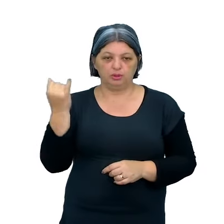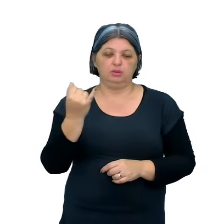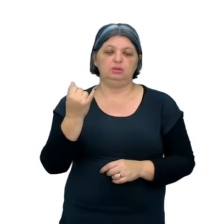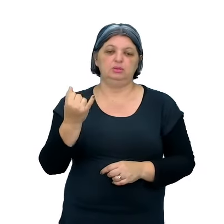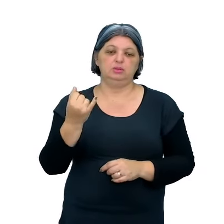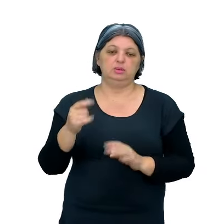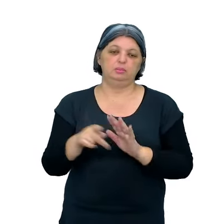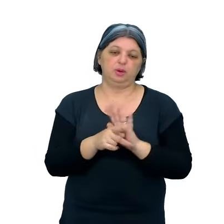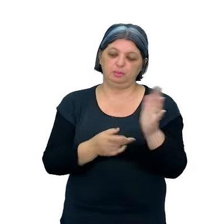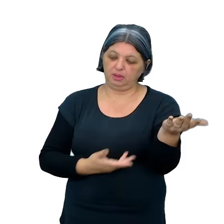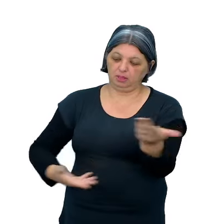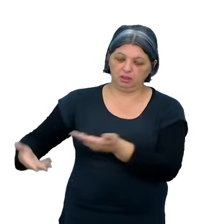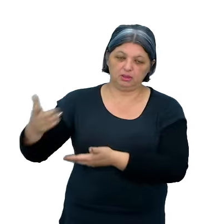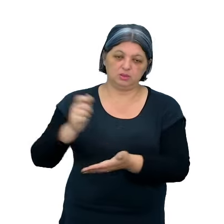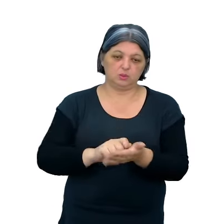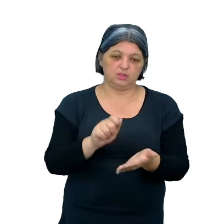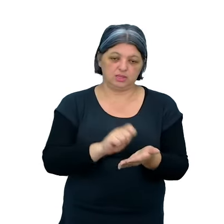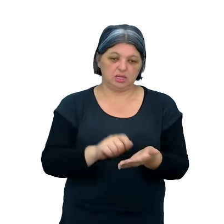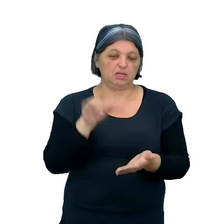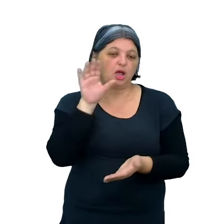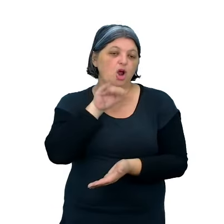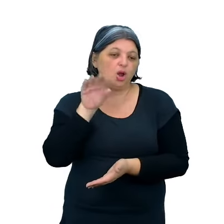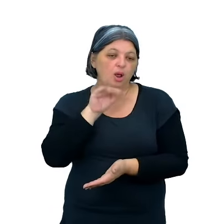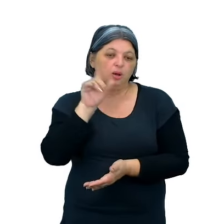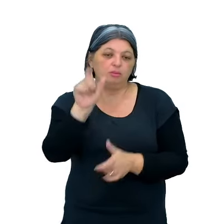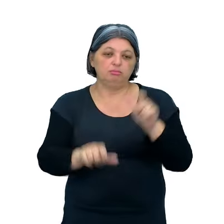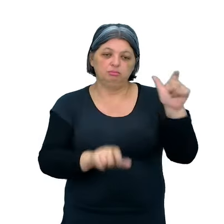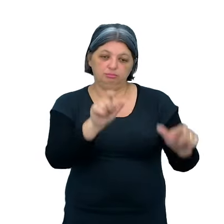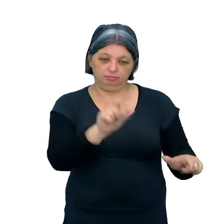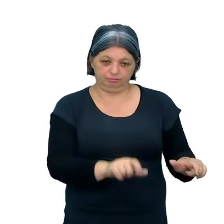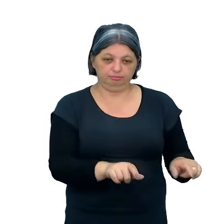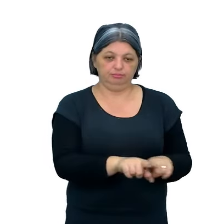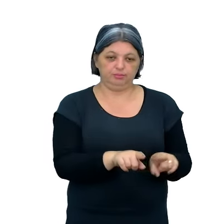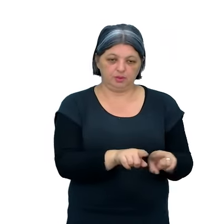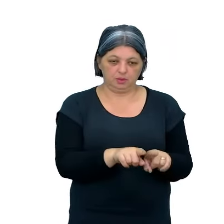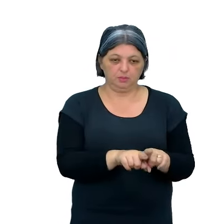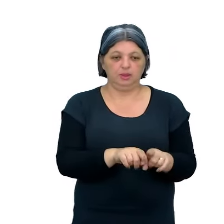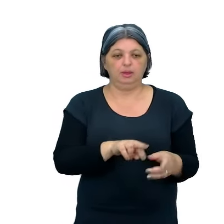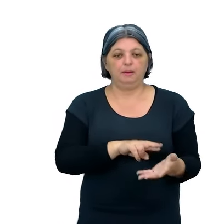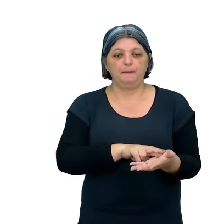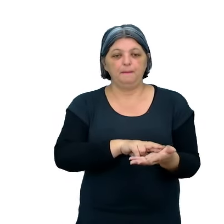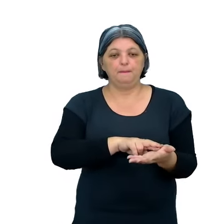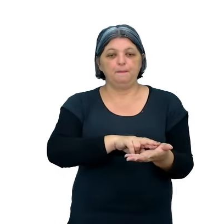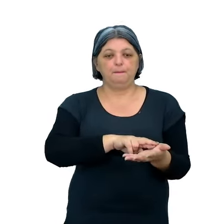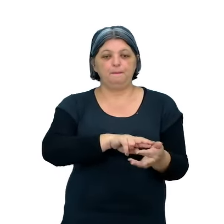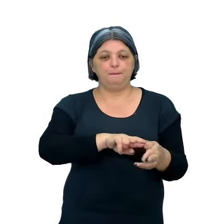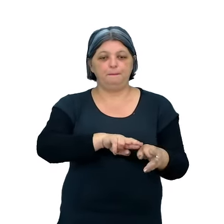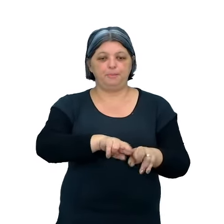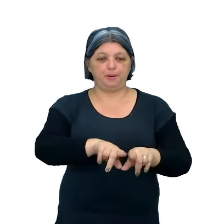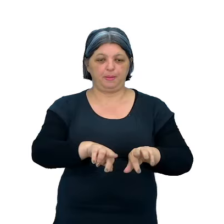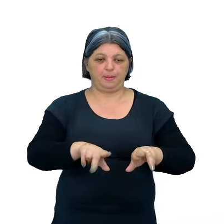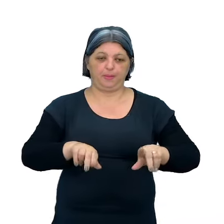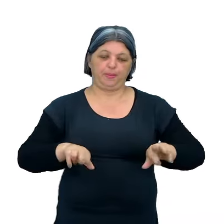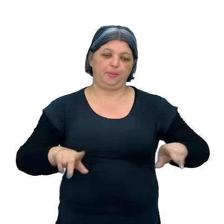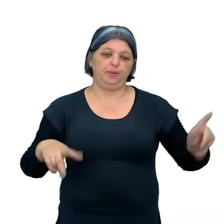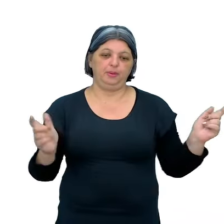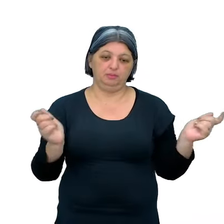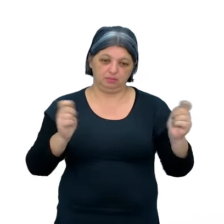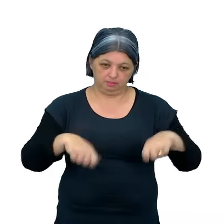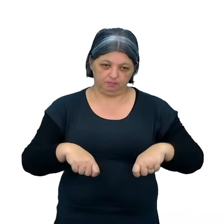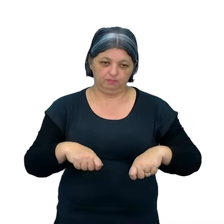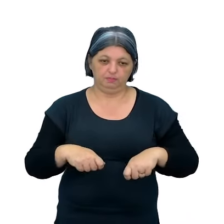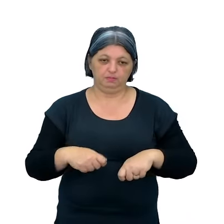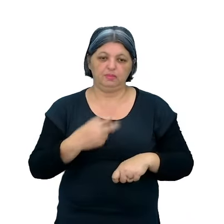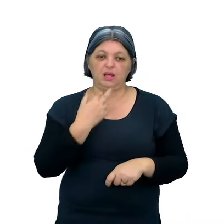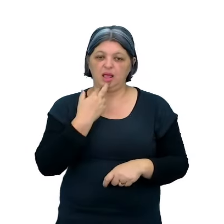verbal escrita e oral entre os indivíduos, bem como da multiplicidade de possibilidades que a